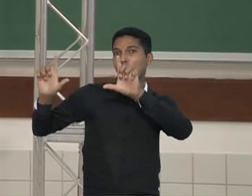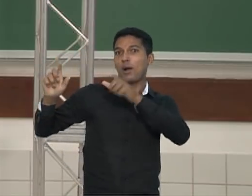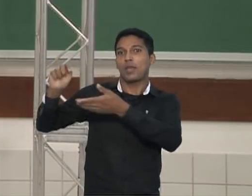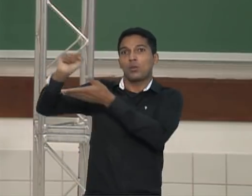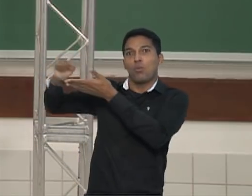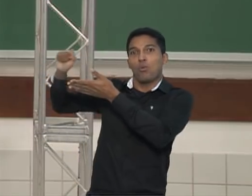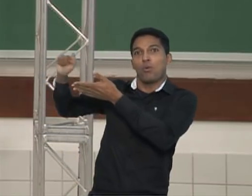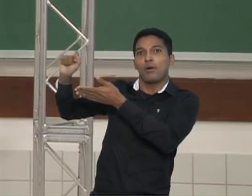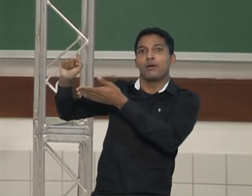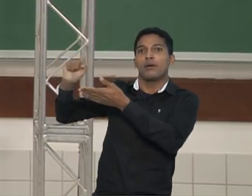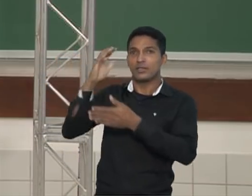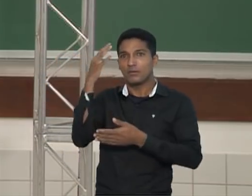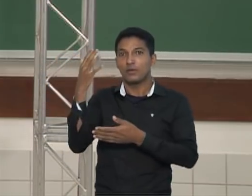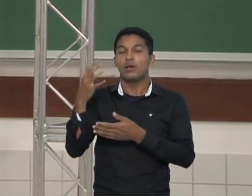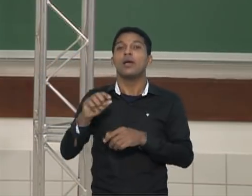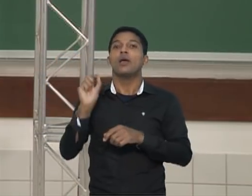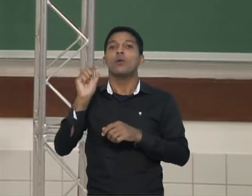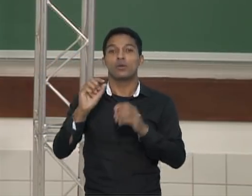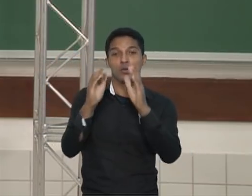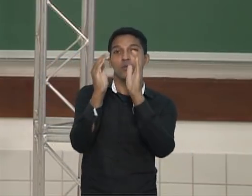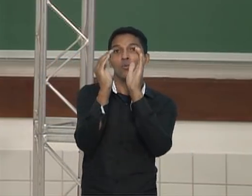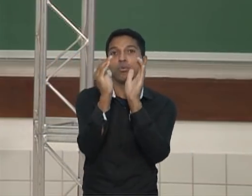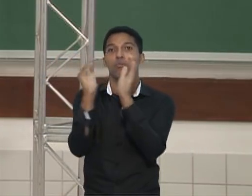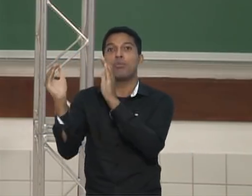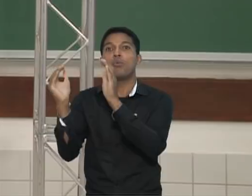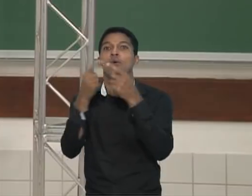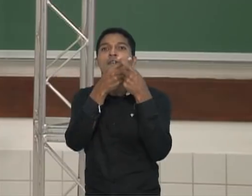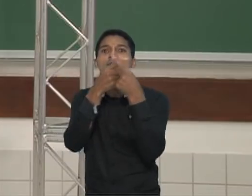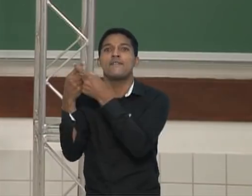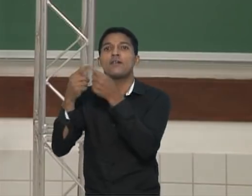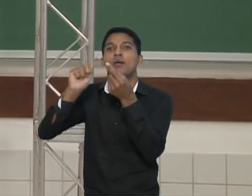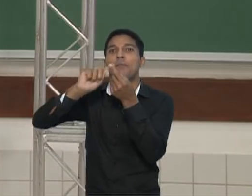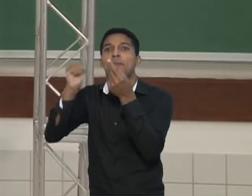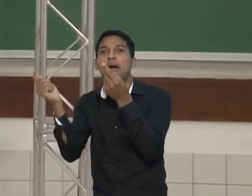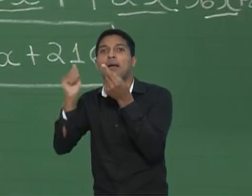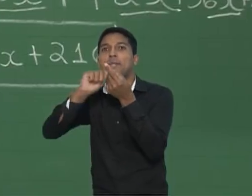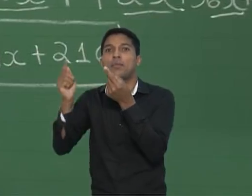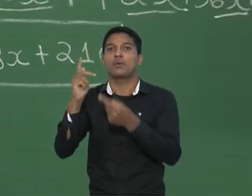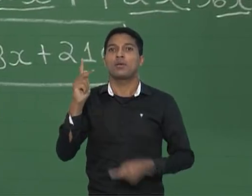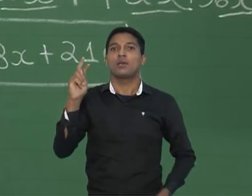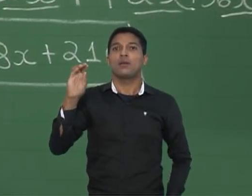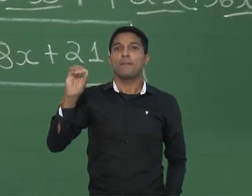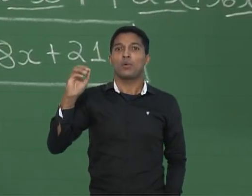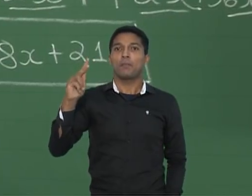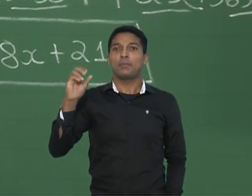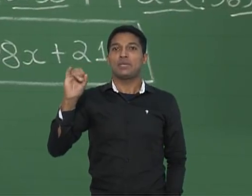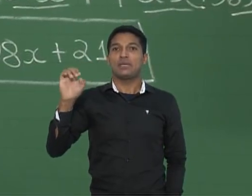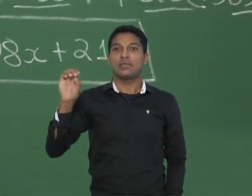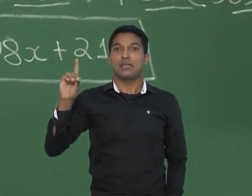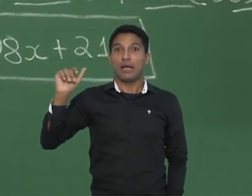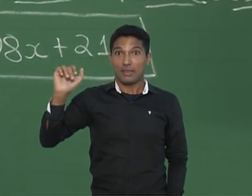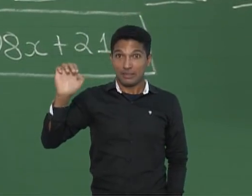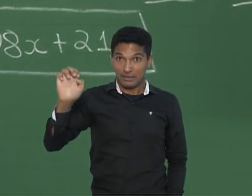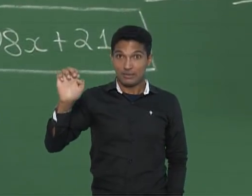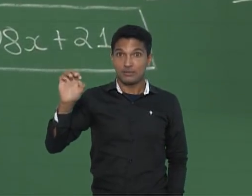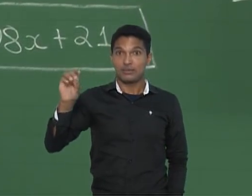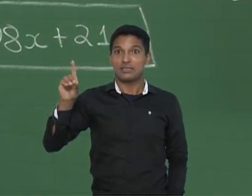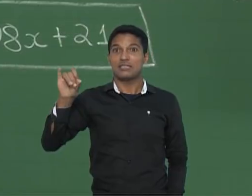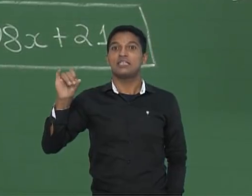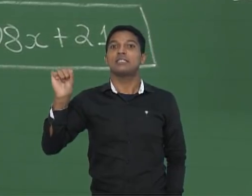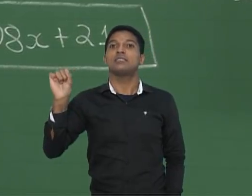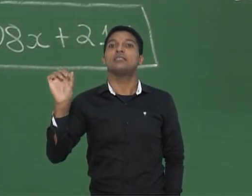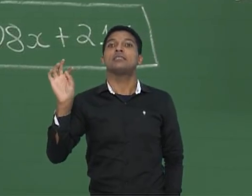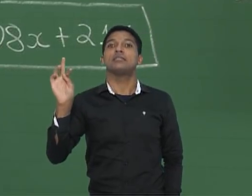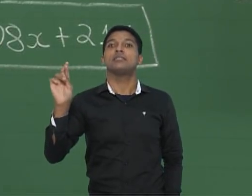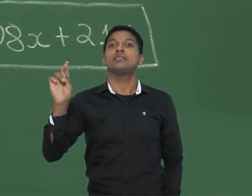propriedade distributiva da multiplicação. Olha aqui. Na propriedade distributiva da multiplicação, nós chegamos no x